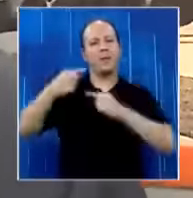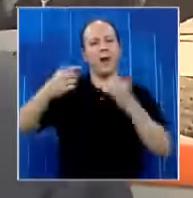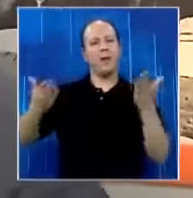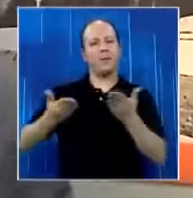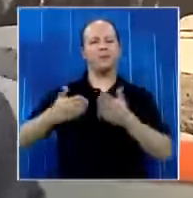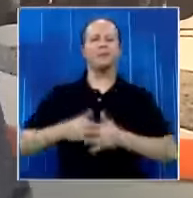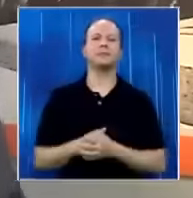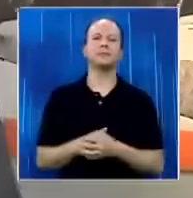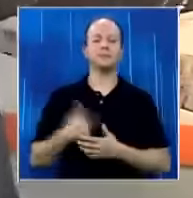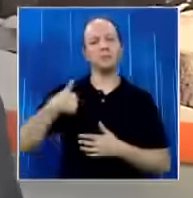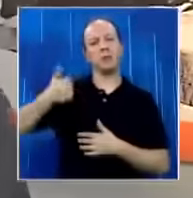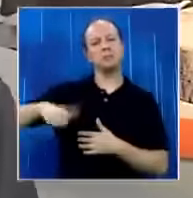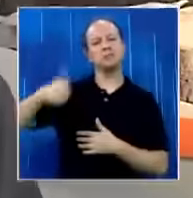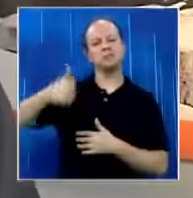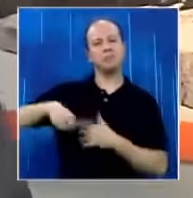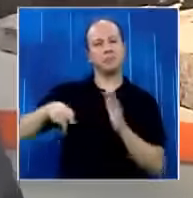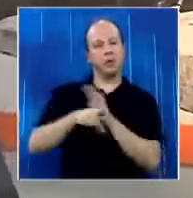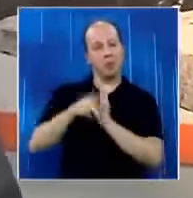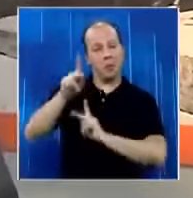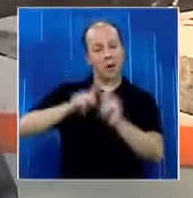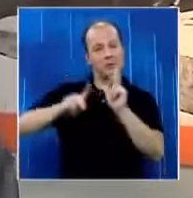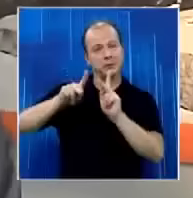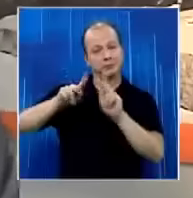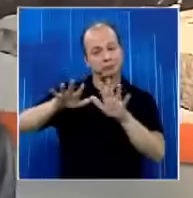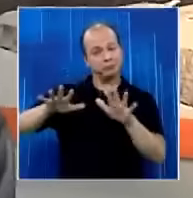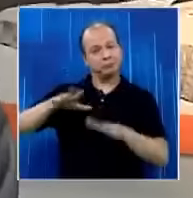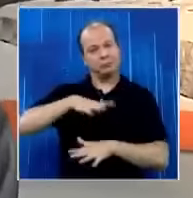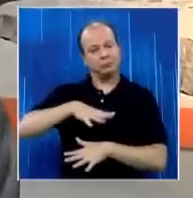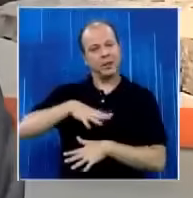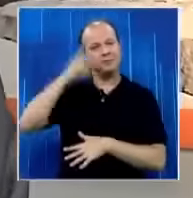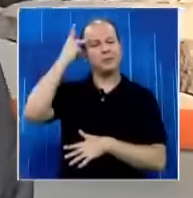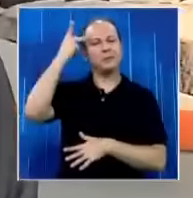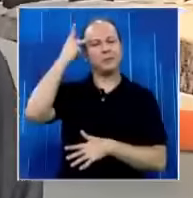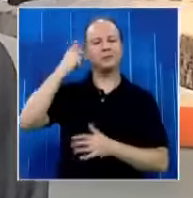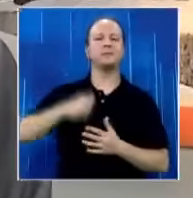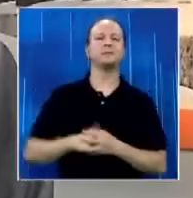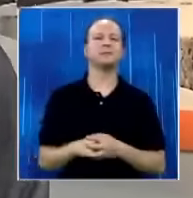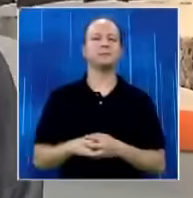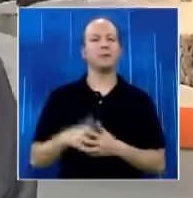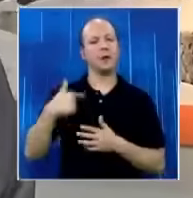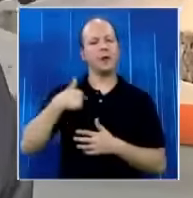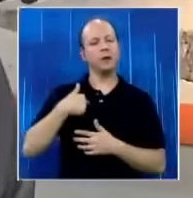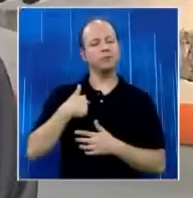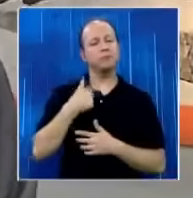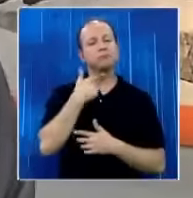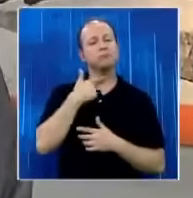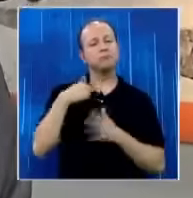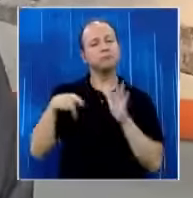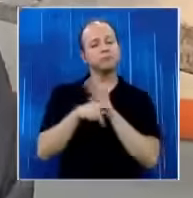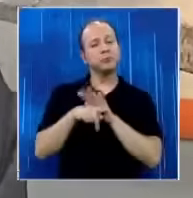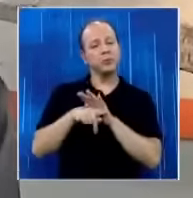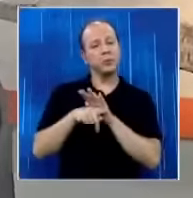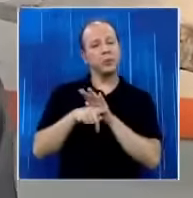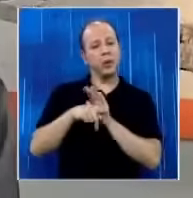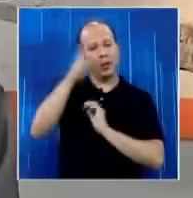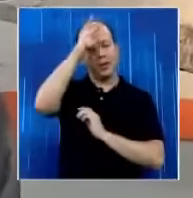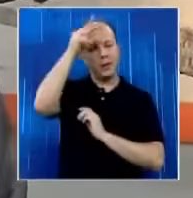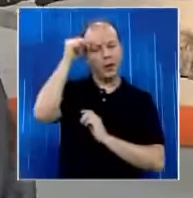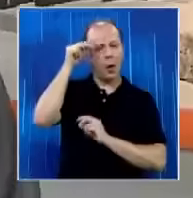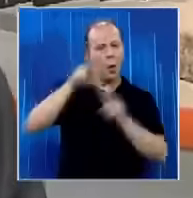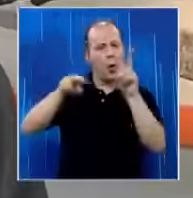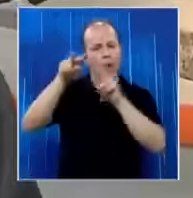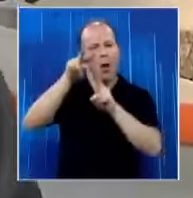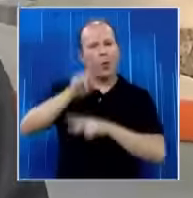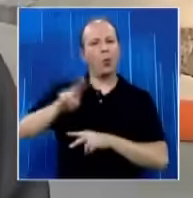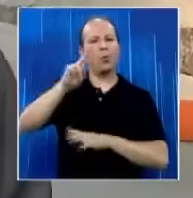hoje? Essa avaliação quem tem que fazer é a população da cidade de São Paulo. Eu tenho aqui a intenção de fazer um governo com o olhar de